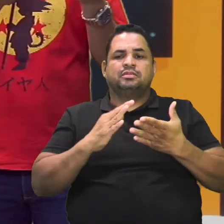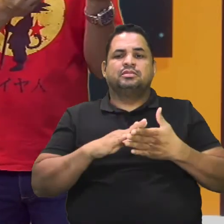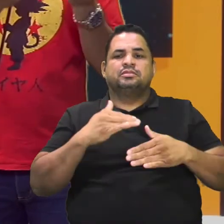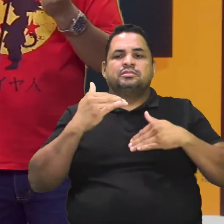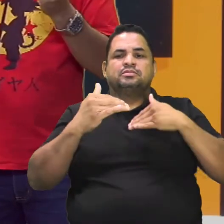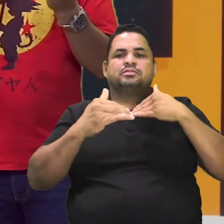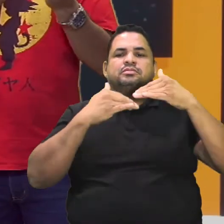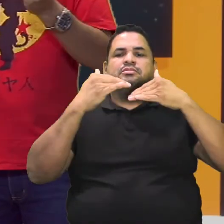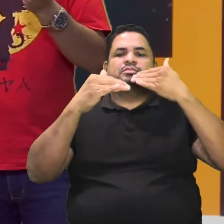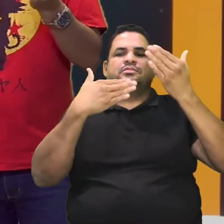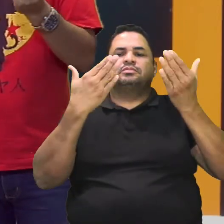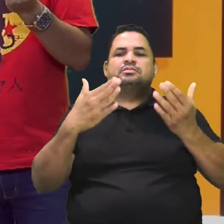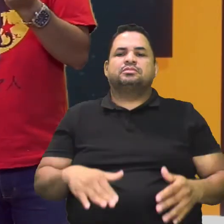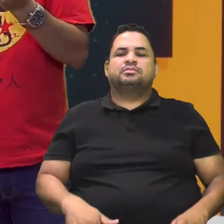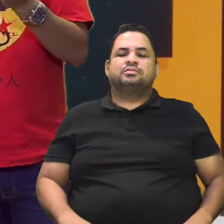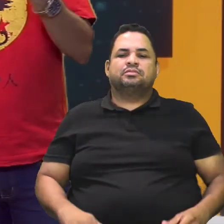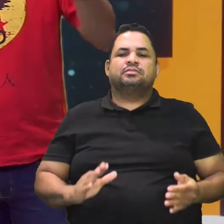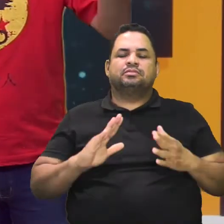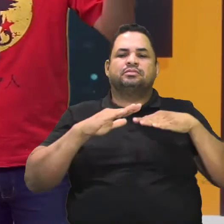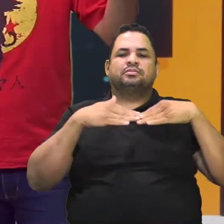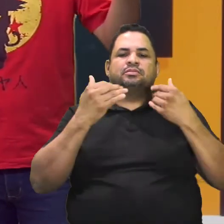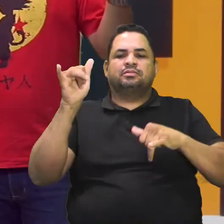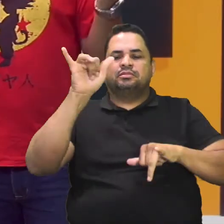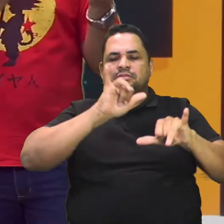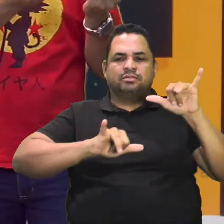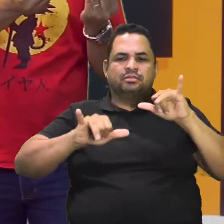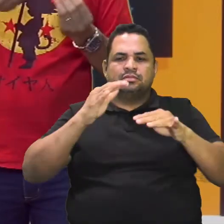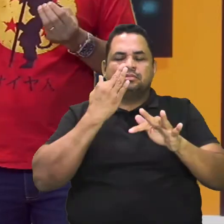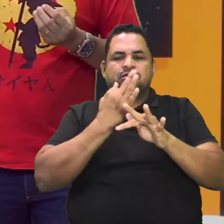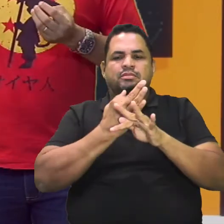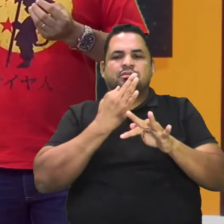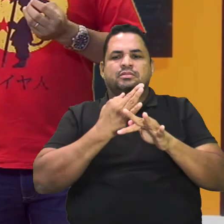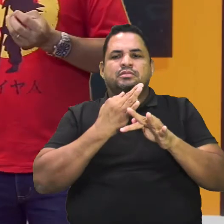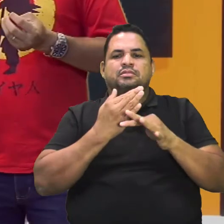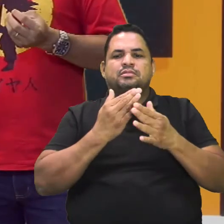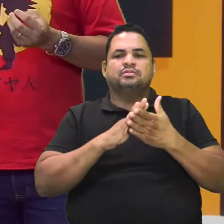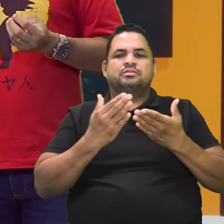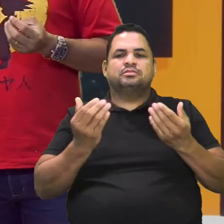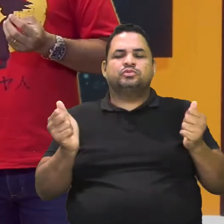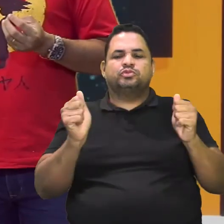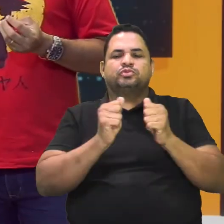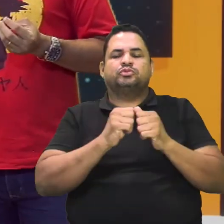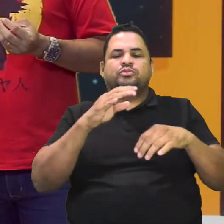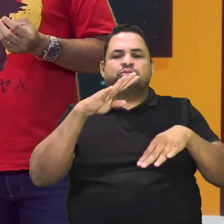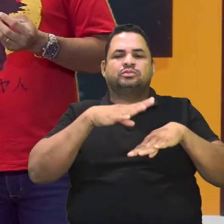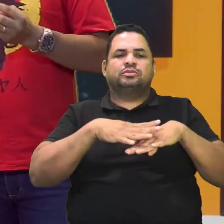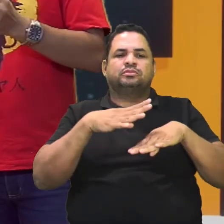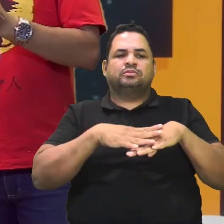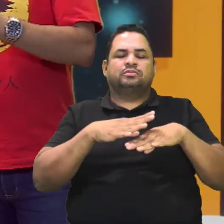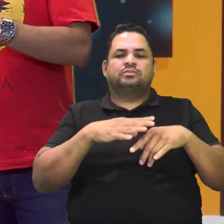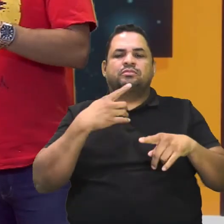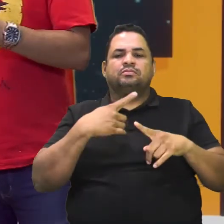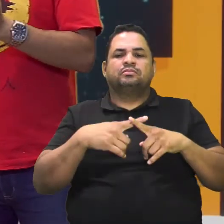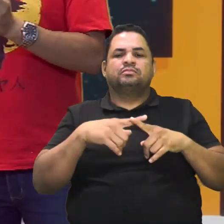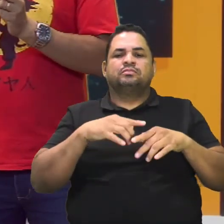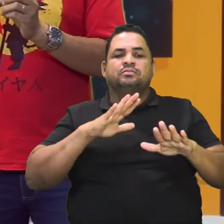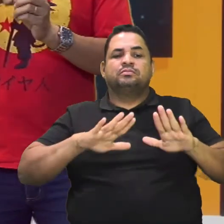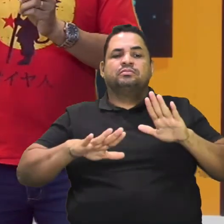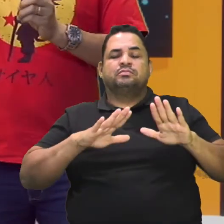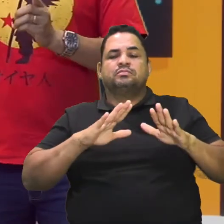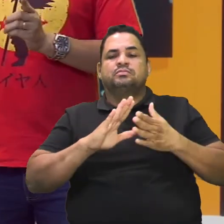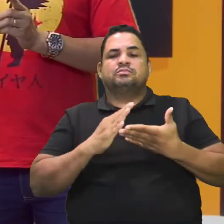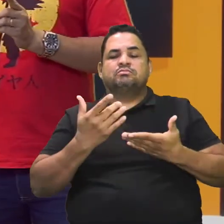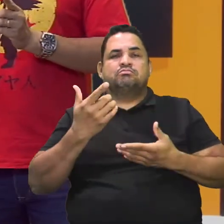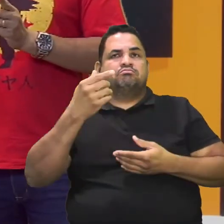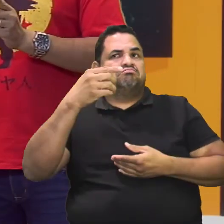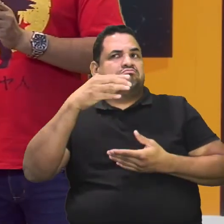esse desenvolvimento todo da química, da física com a matemática. Por quê? Porque às vezes não cai